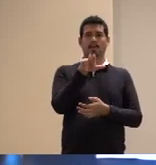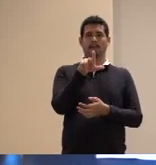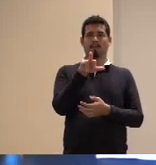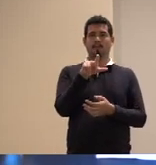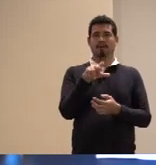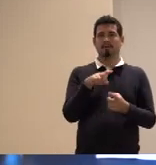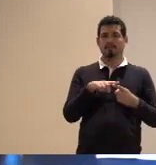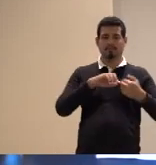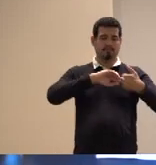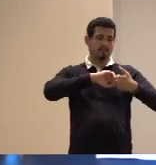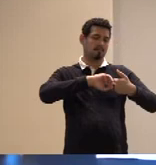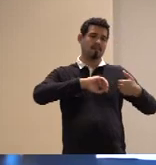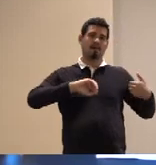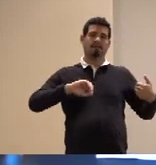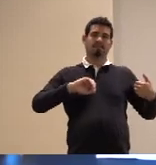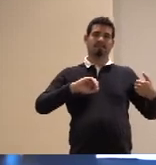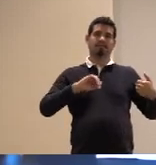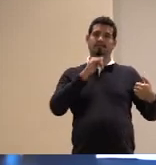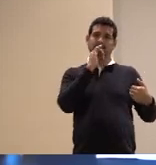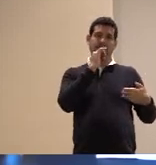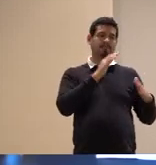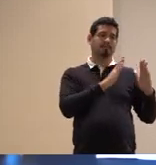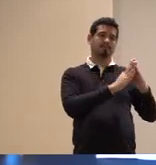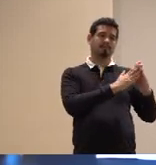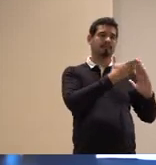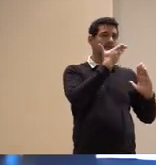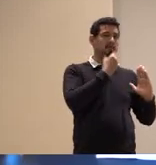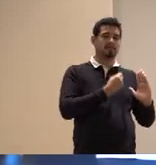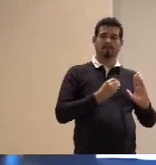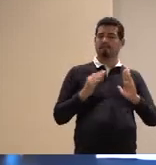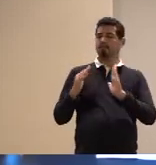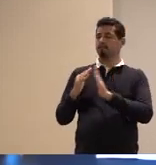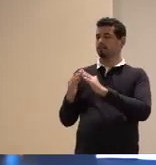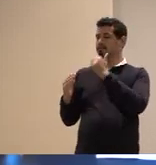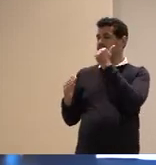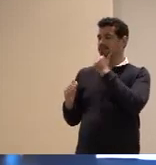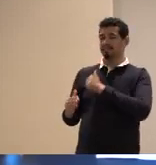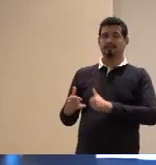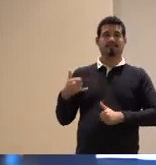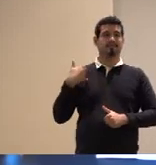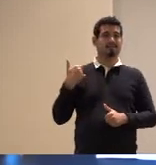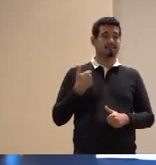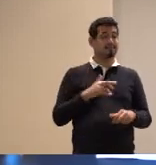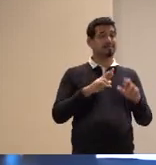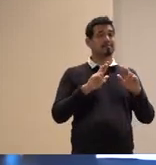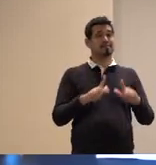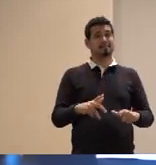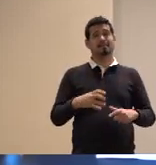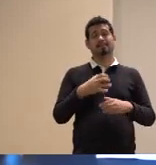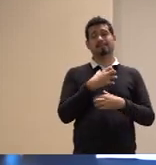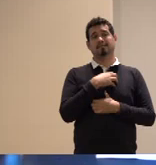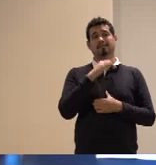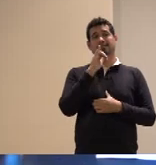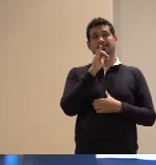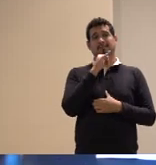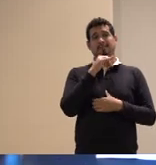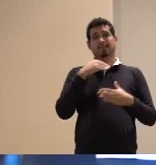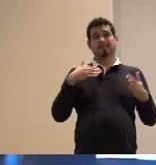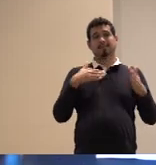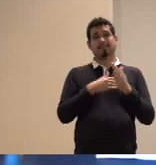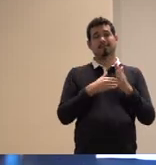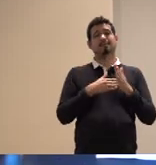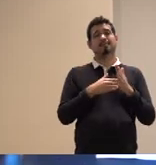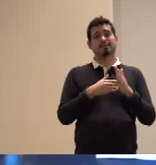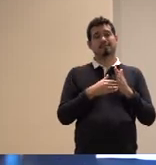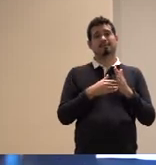são divididos por sexo, são divididos por faixa etária, infelizmente, até 12 fica aqui,